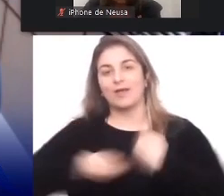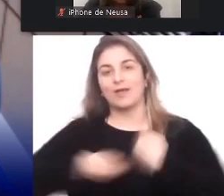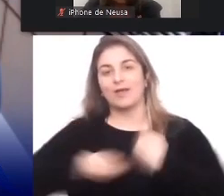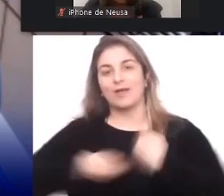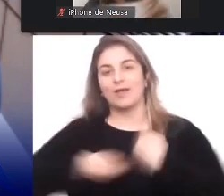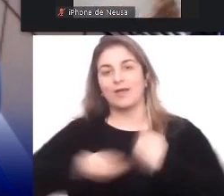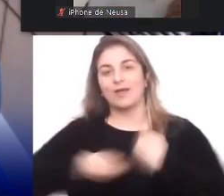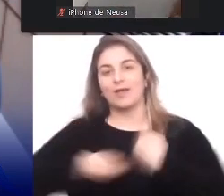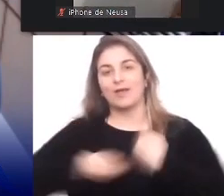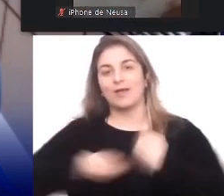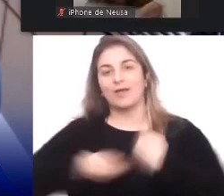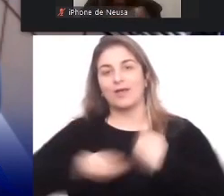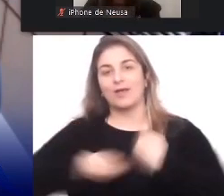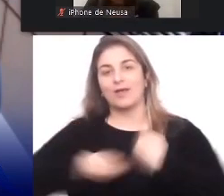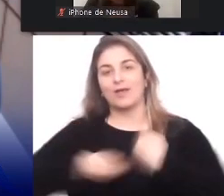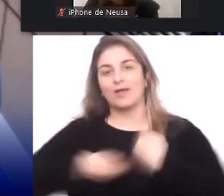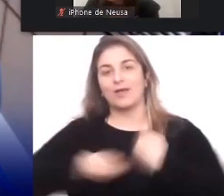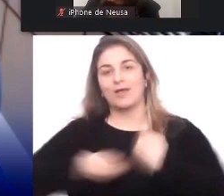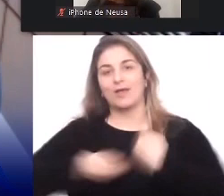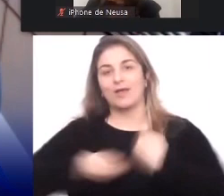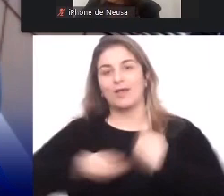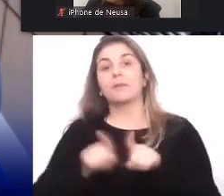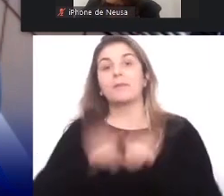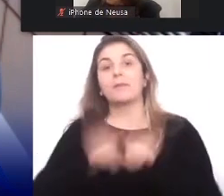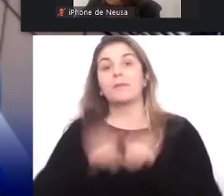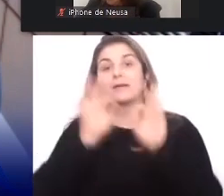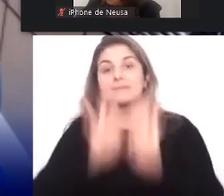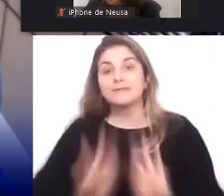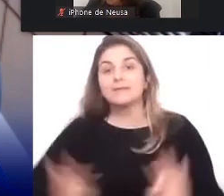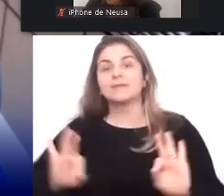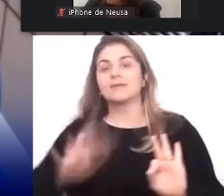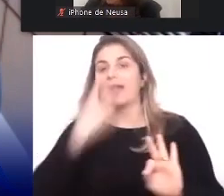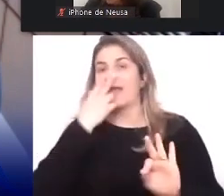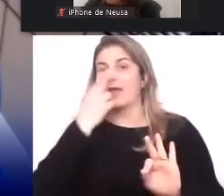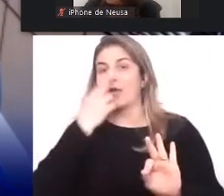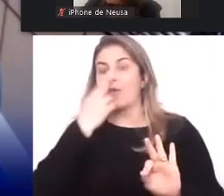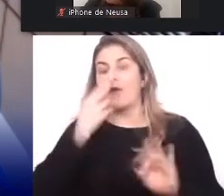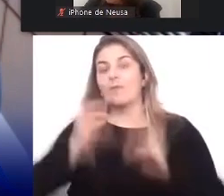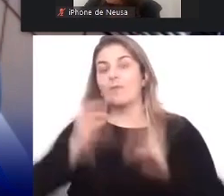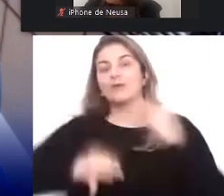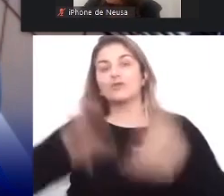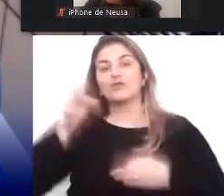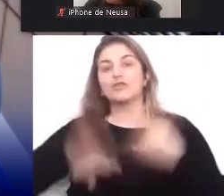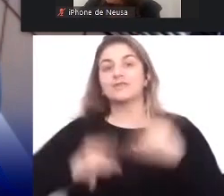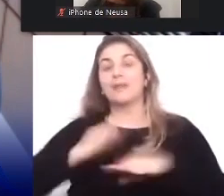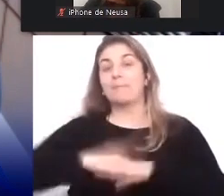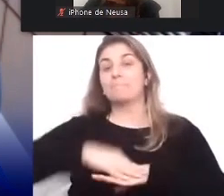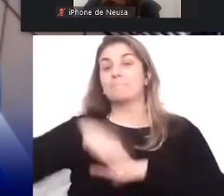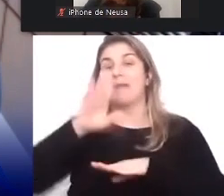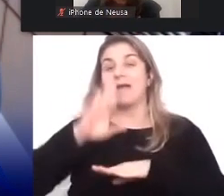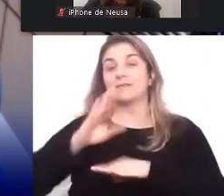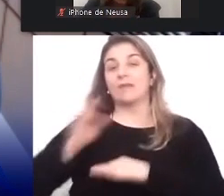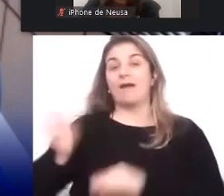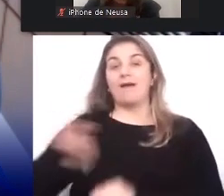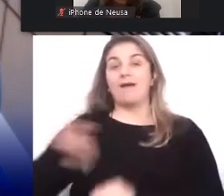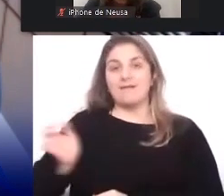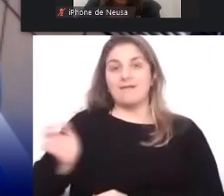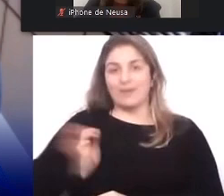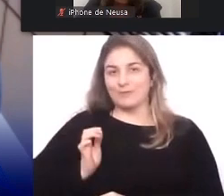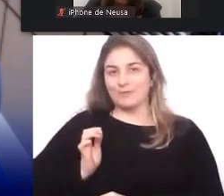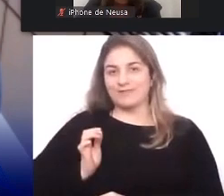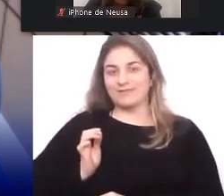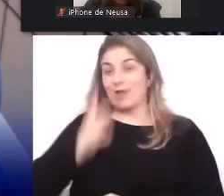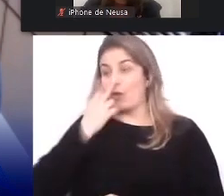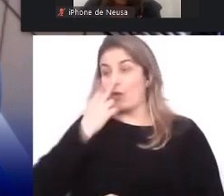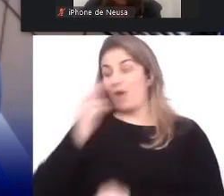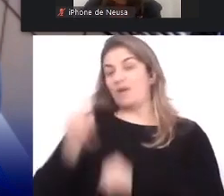tem menos recursos financeiros. Você cria uma justiça ainda mais elitizada. Você exige que o advogado tenha